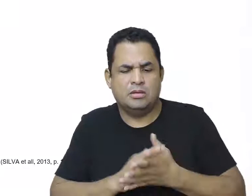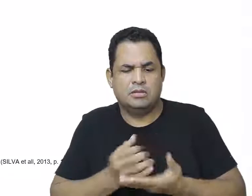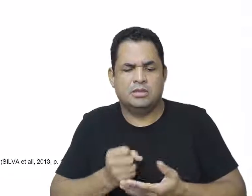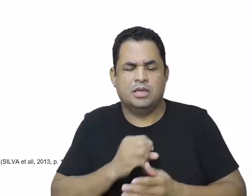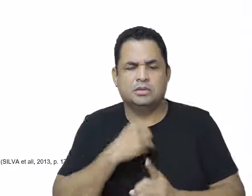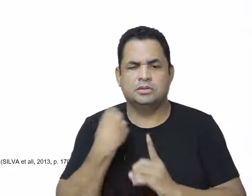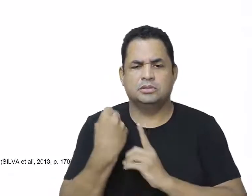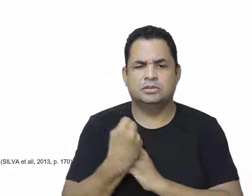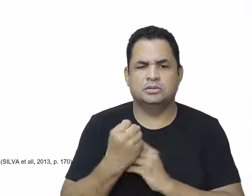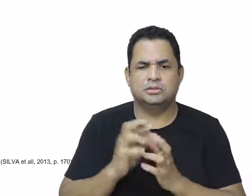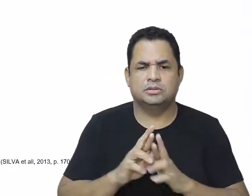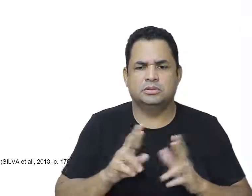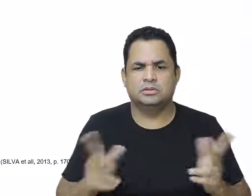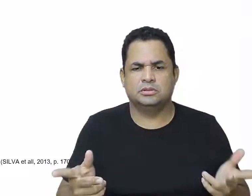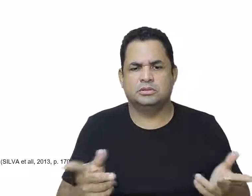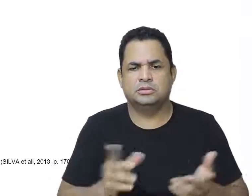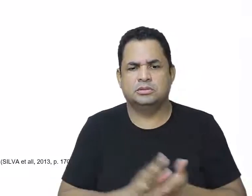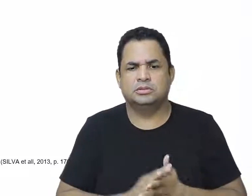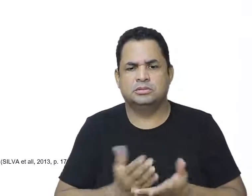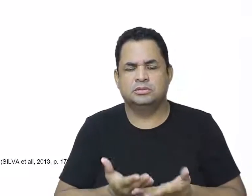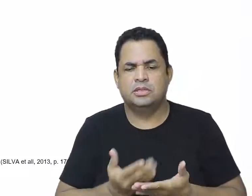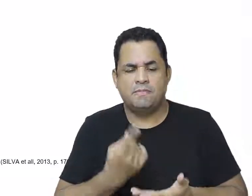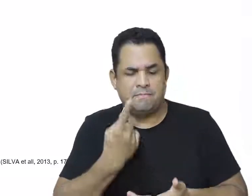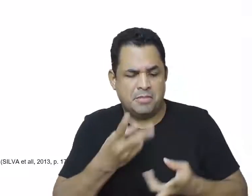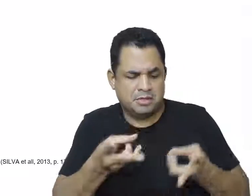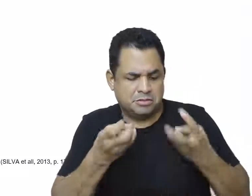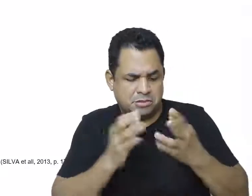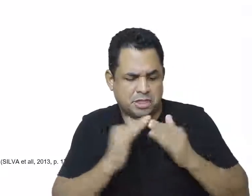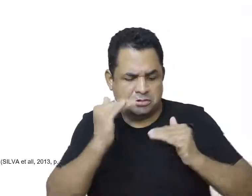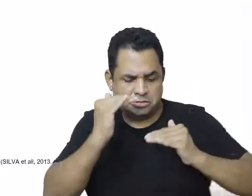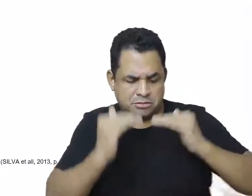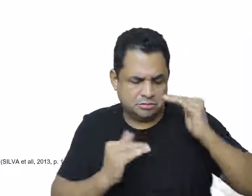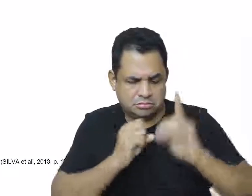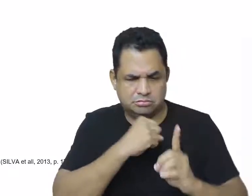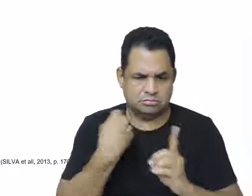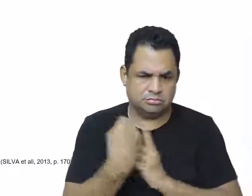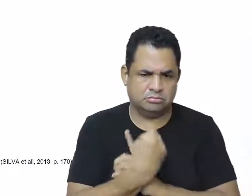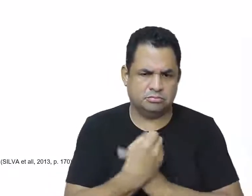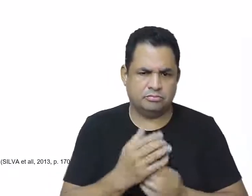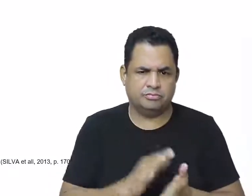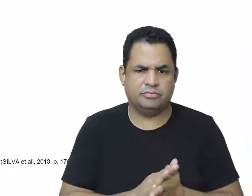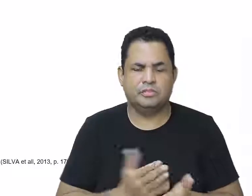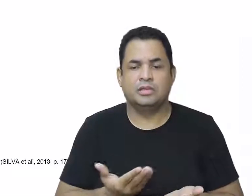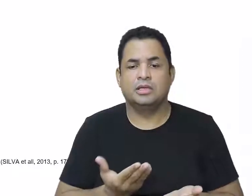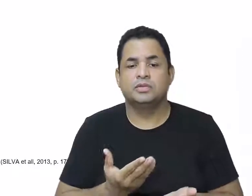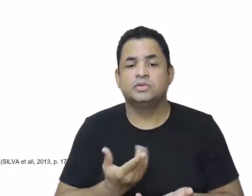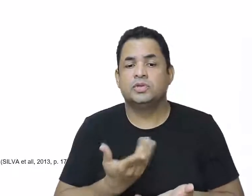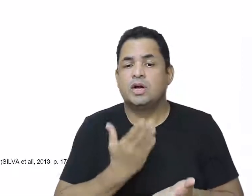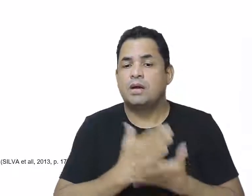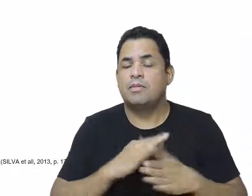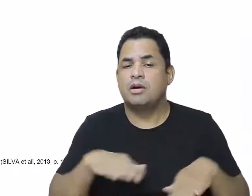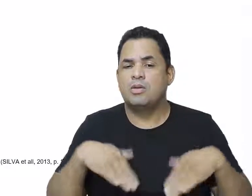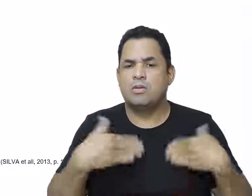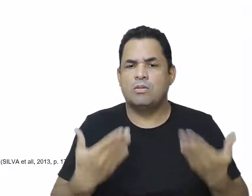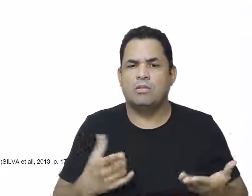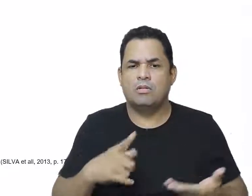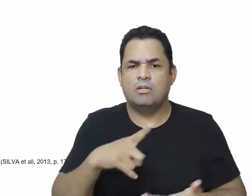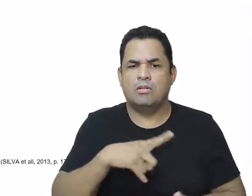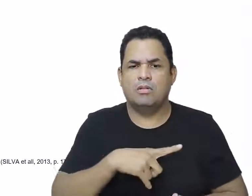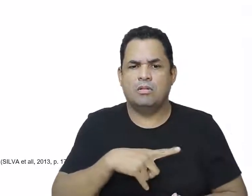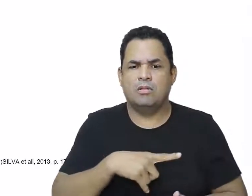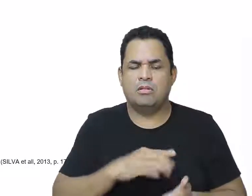era muito mais ligado à questão da desigualdade social, né? E que isso só iria deixar de existir quando nós tivéssemos